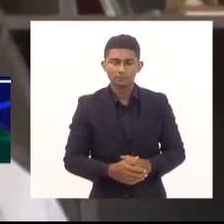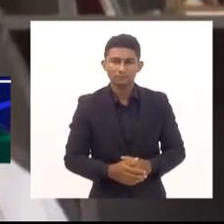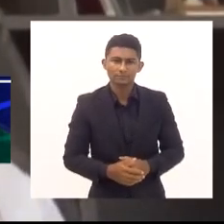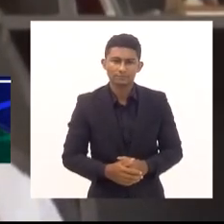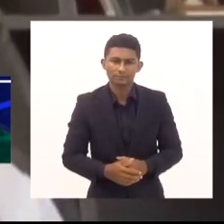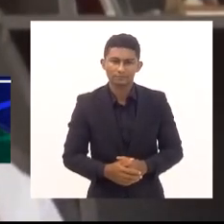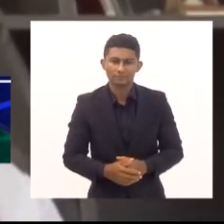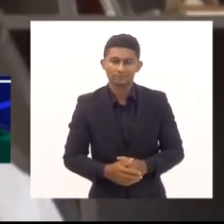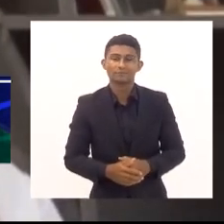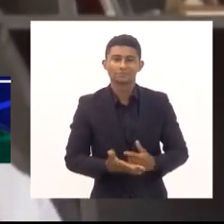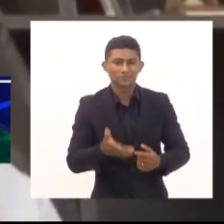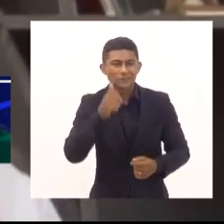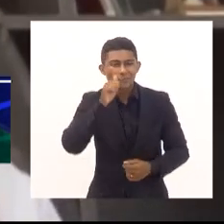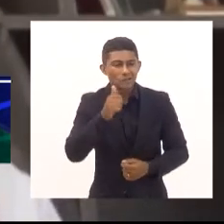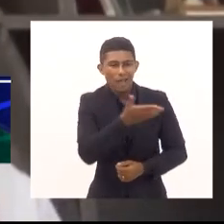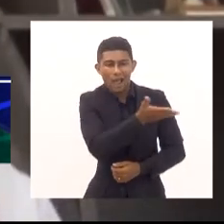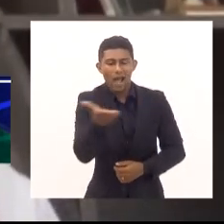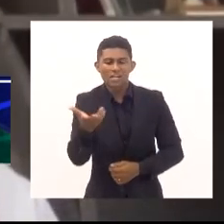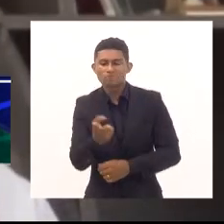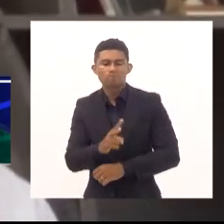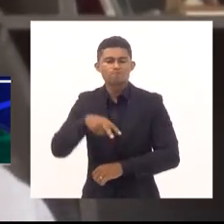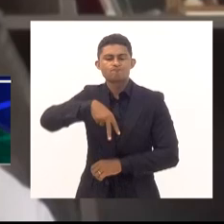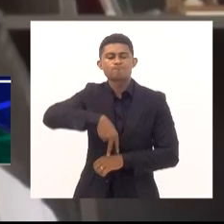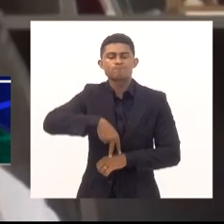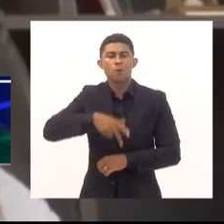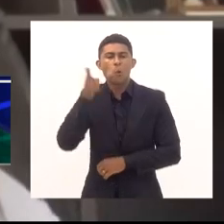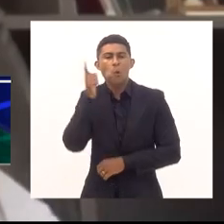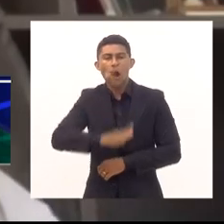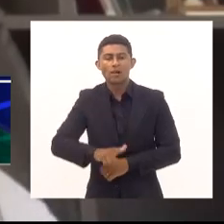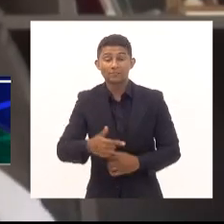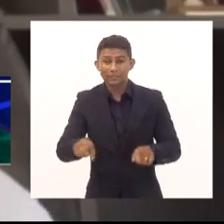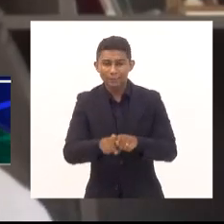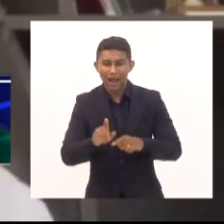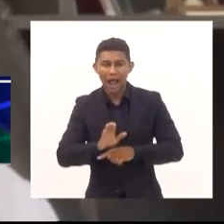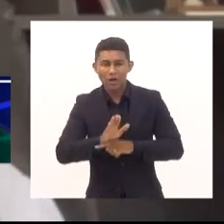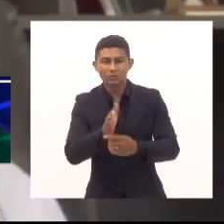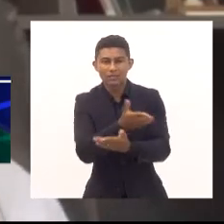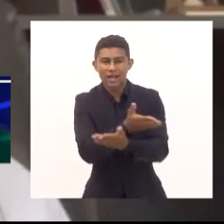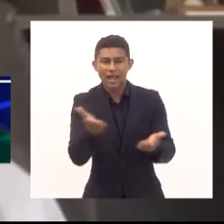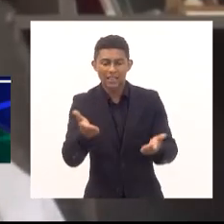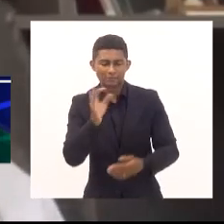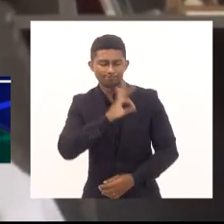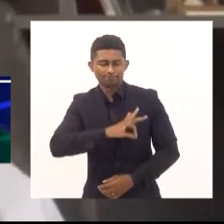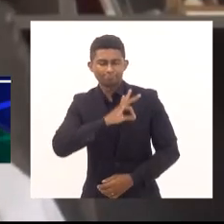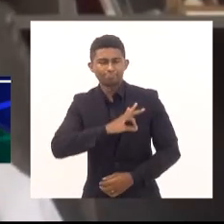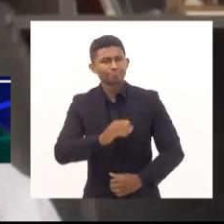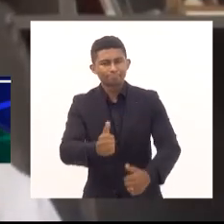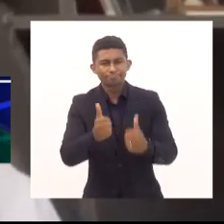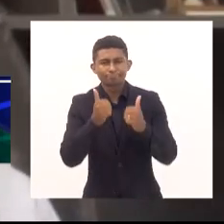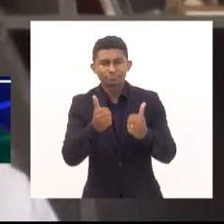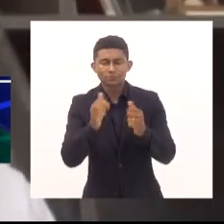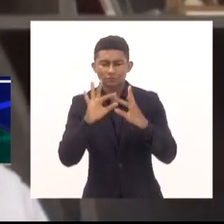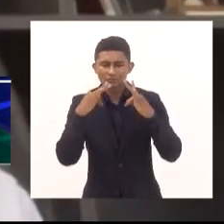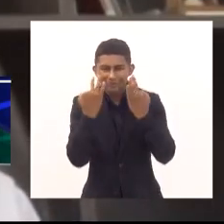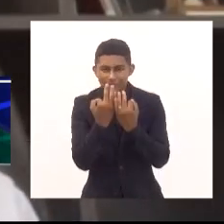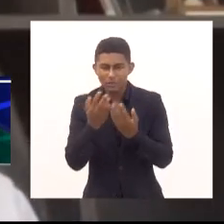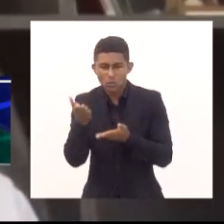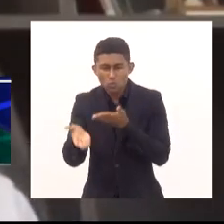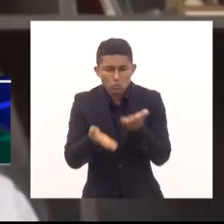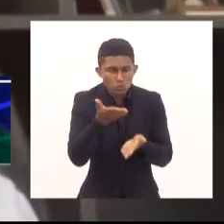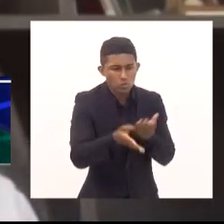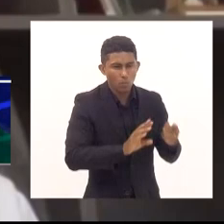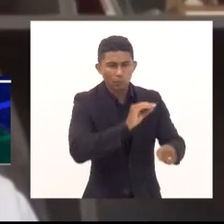para o protagonismo desta mulher, está ajudando também na renda familiar e na circulação,